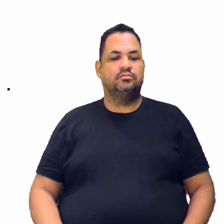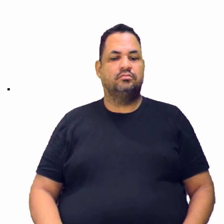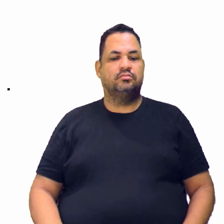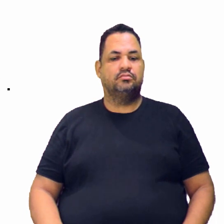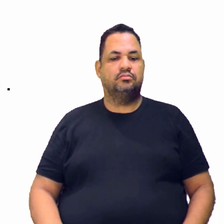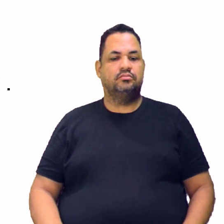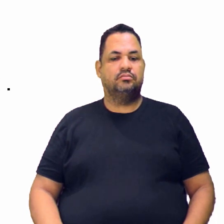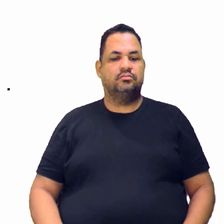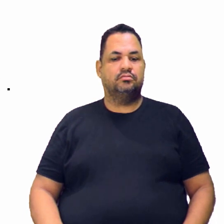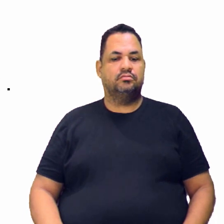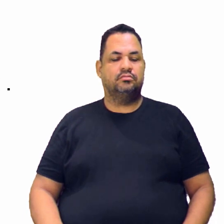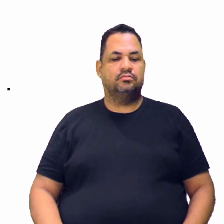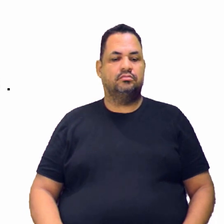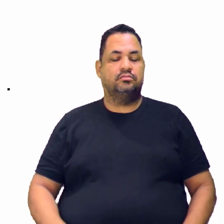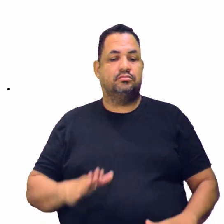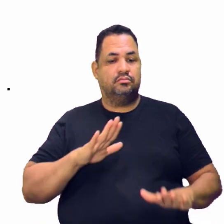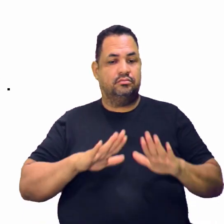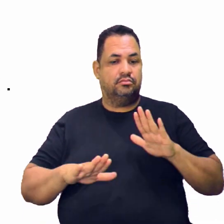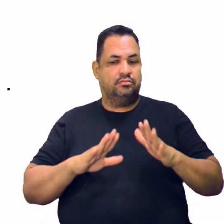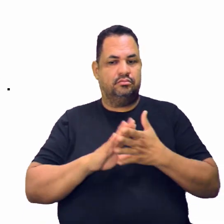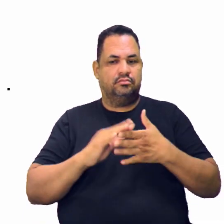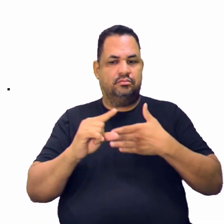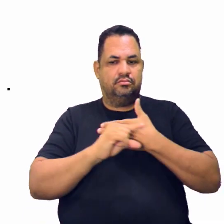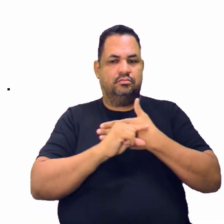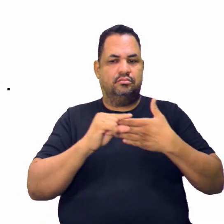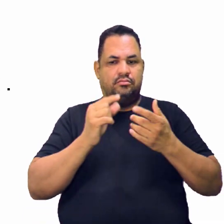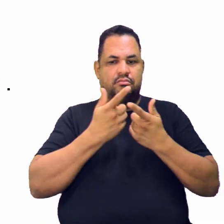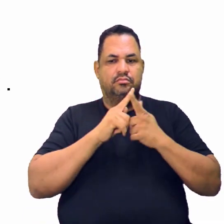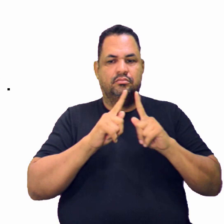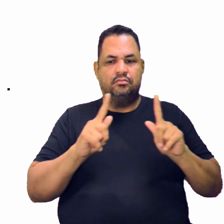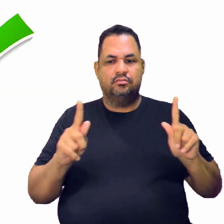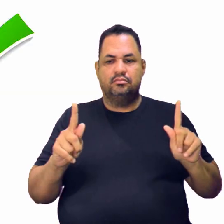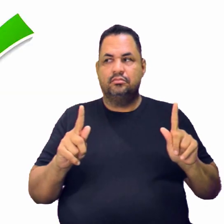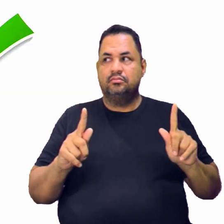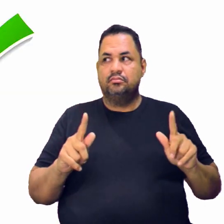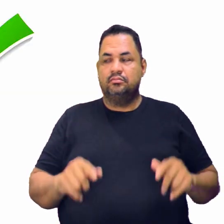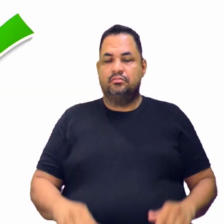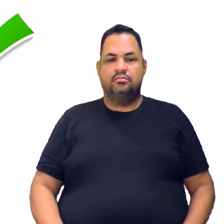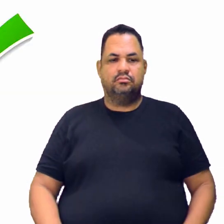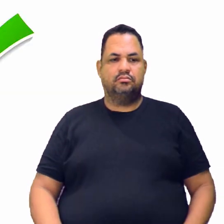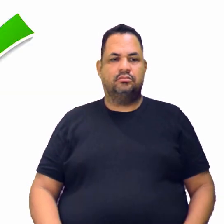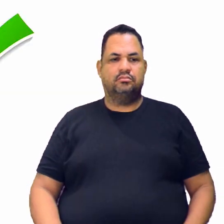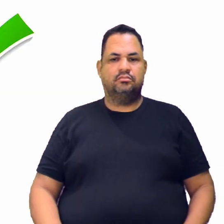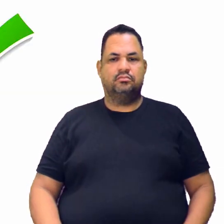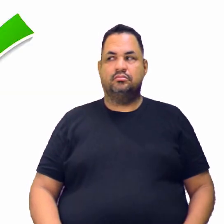tá bom? Vai depender do autor, do gramático.